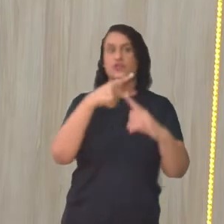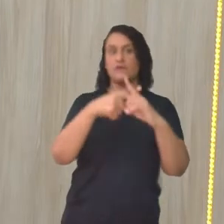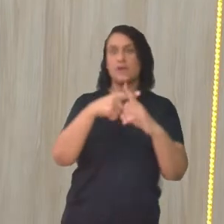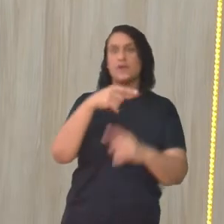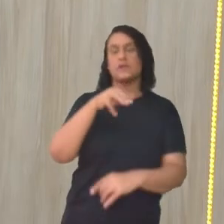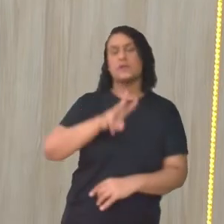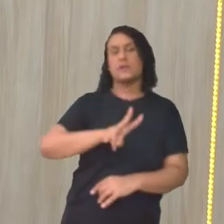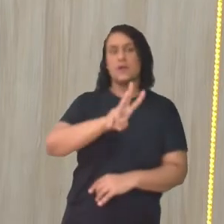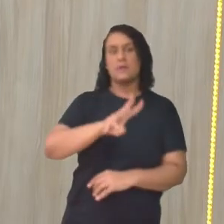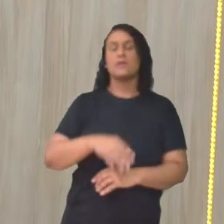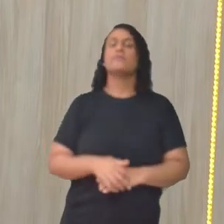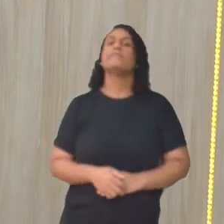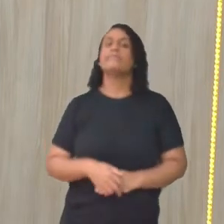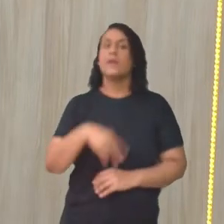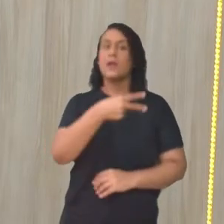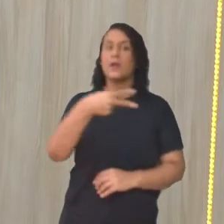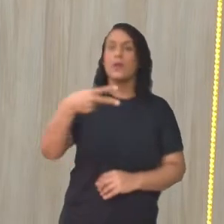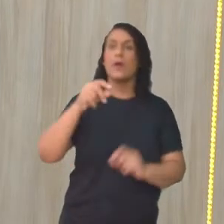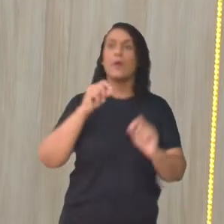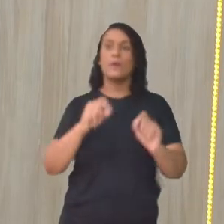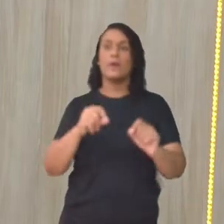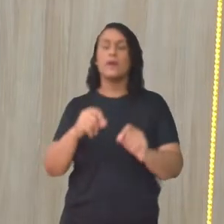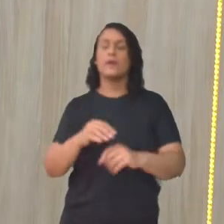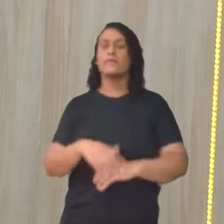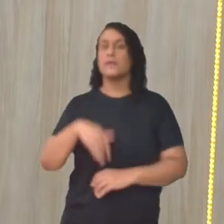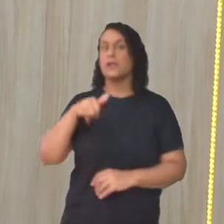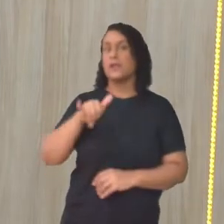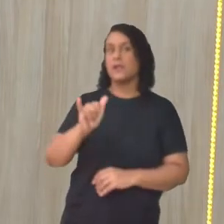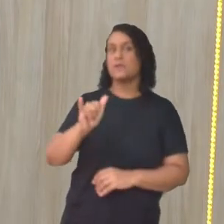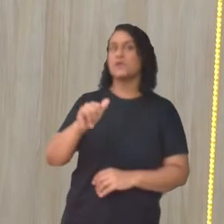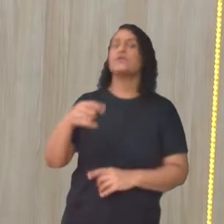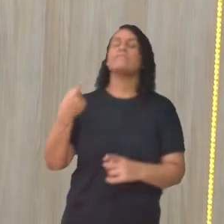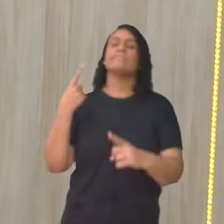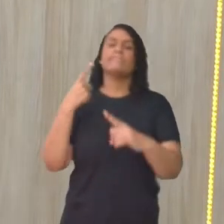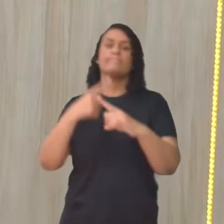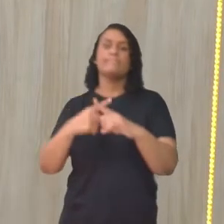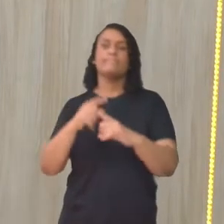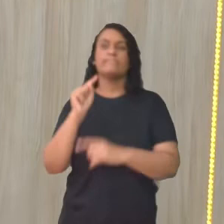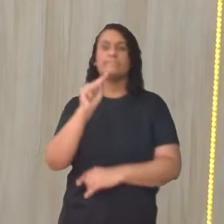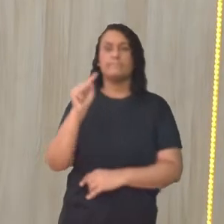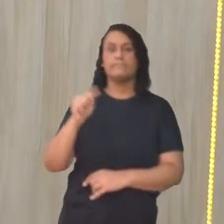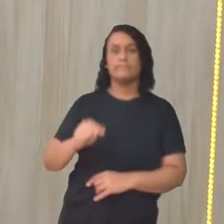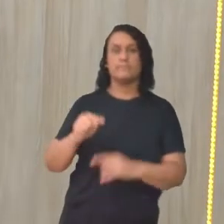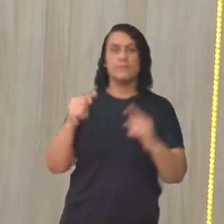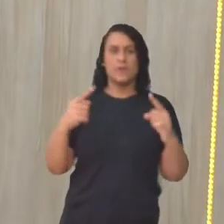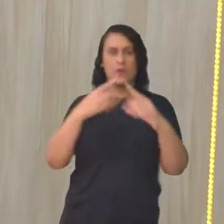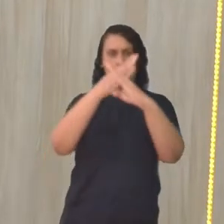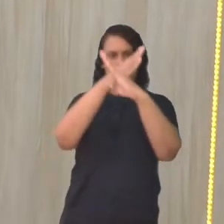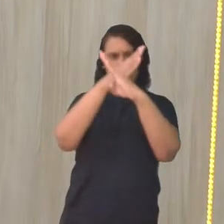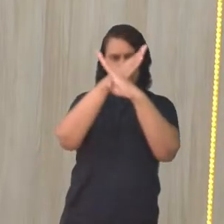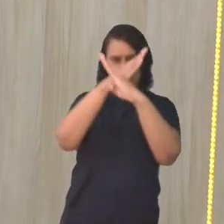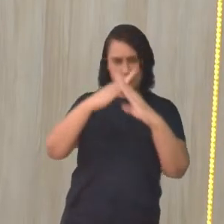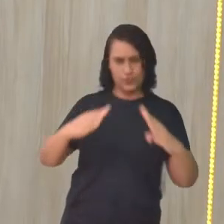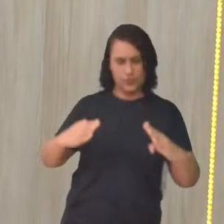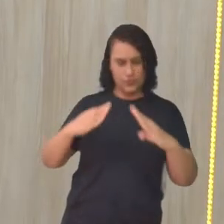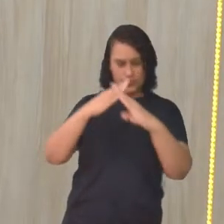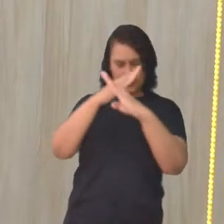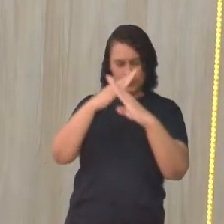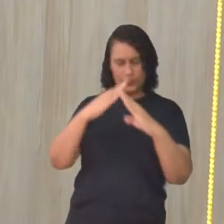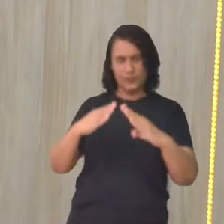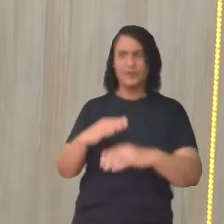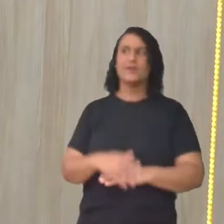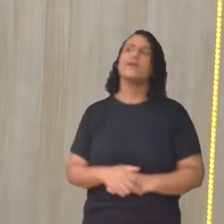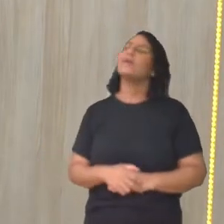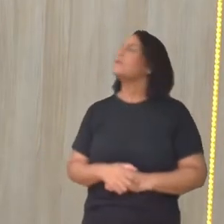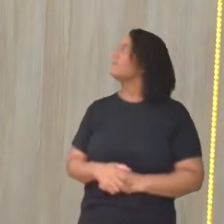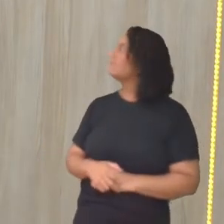a multiplicação do Y pelo Z. É o chamado meio pelos extremos. Para o nosso produtor, que é rubro-negro, ele diz assim, a torcida jovem, a